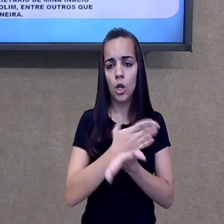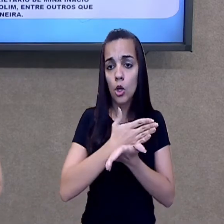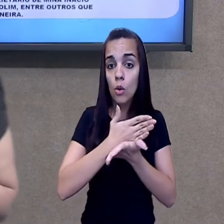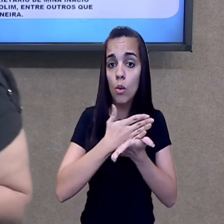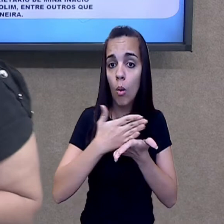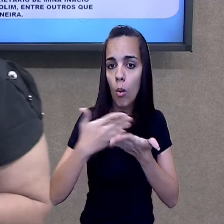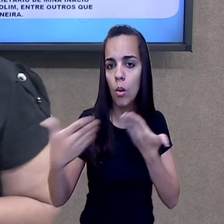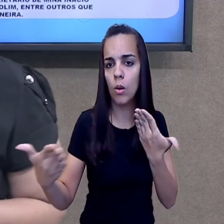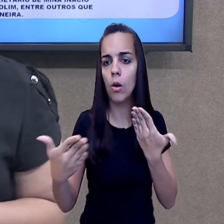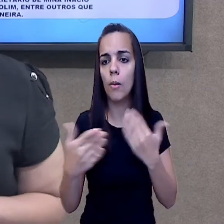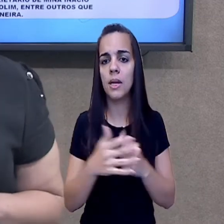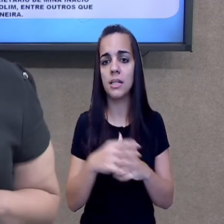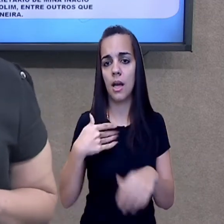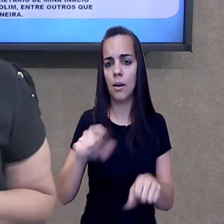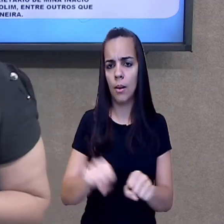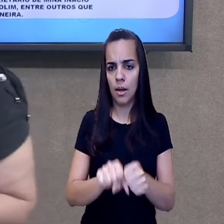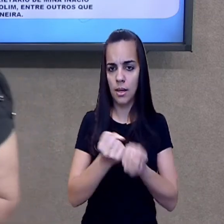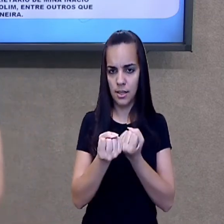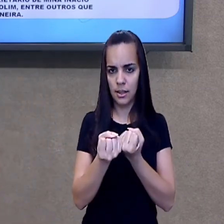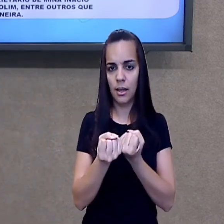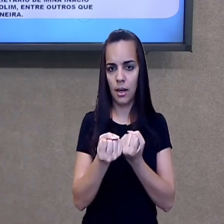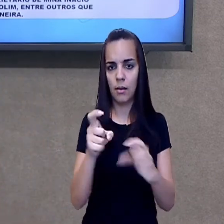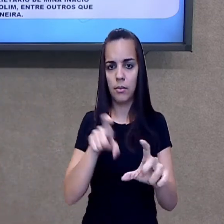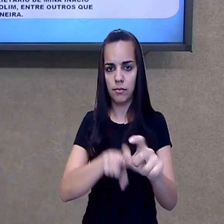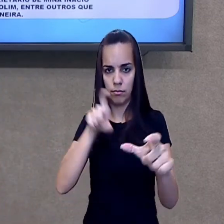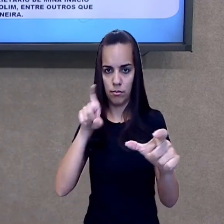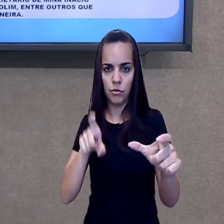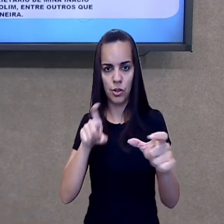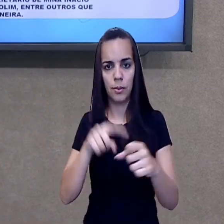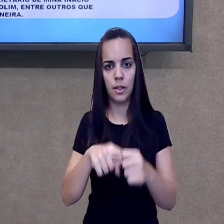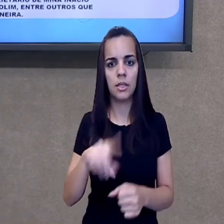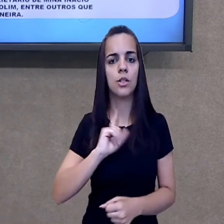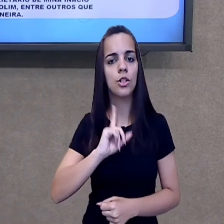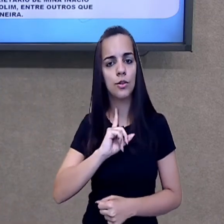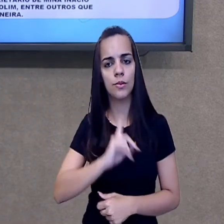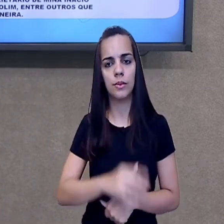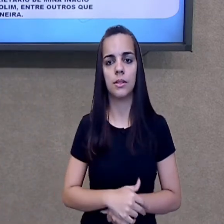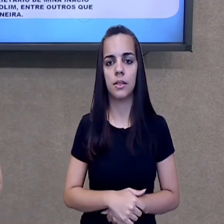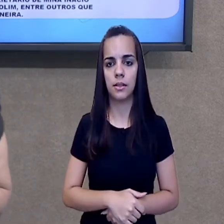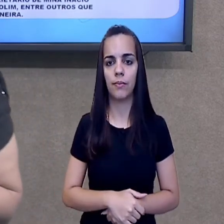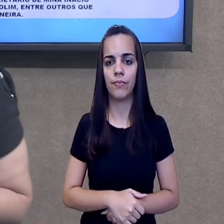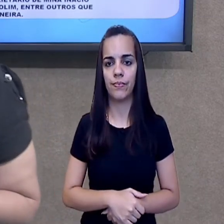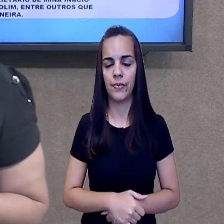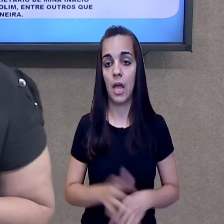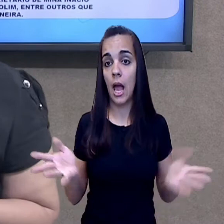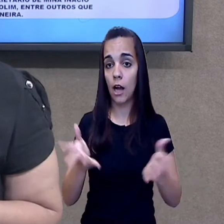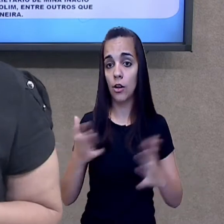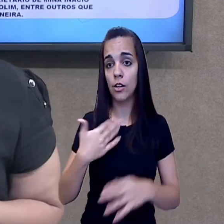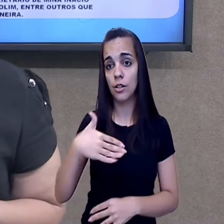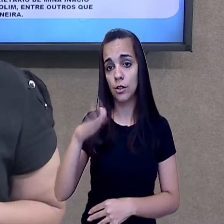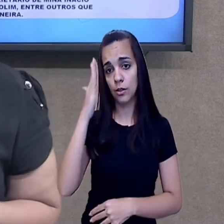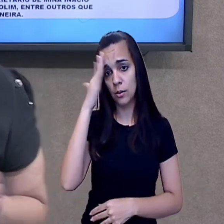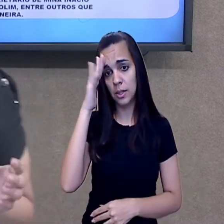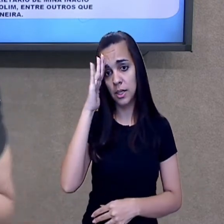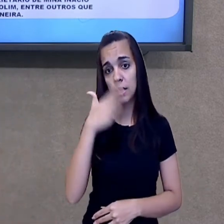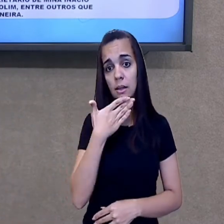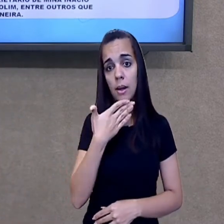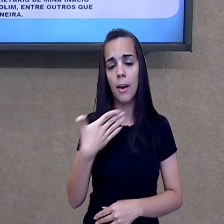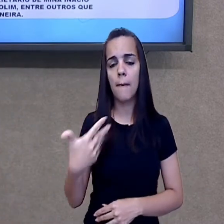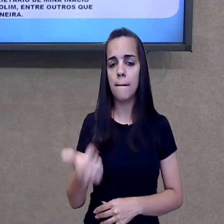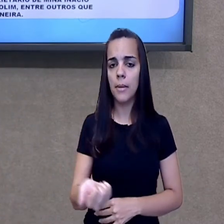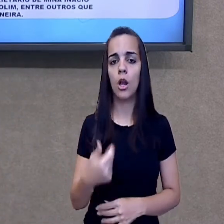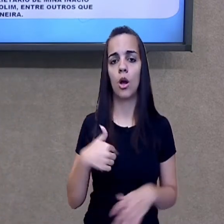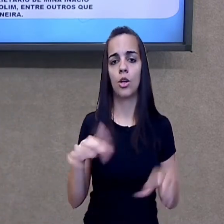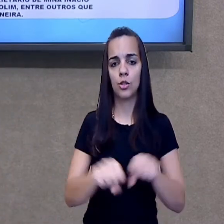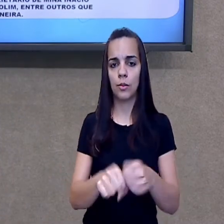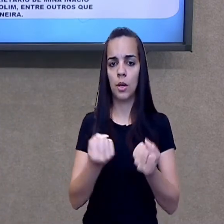essa inconfidência. Como falamos no início, também vamos entender um pouco sobre a Conjuração Baiana, também chamada